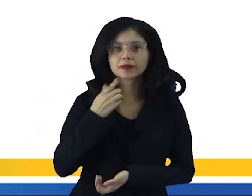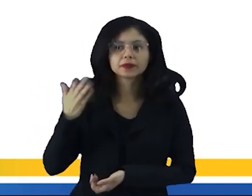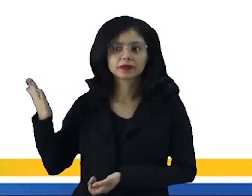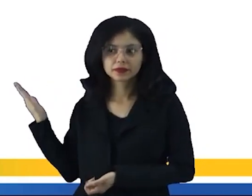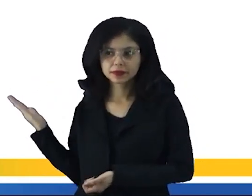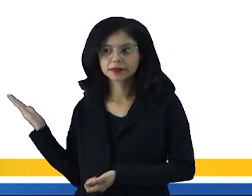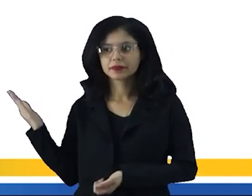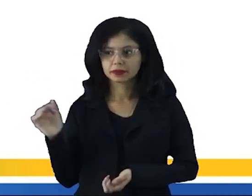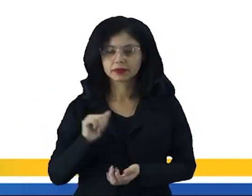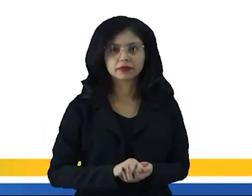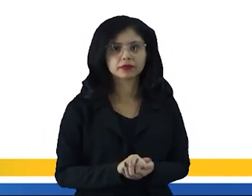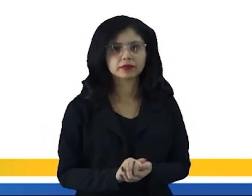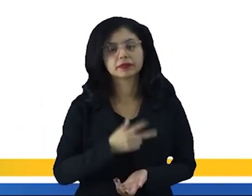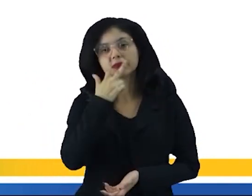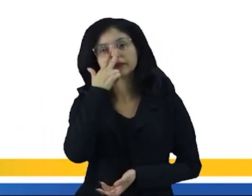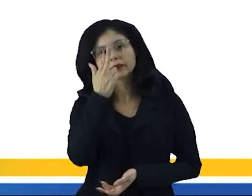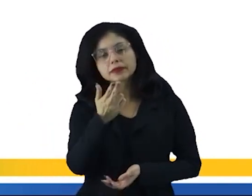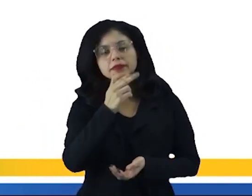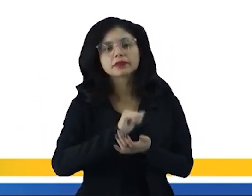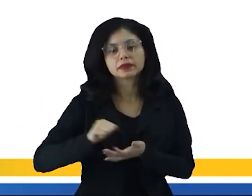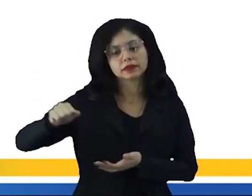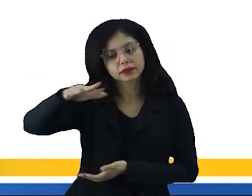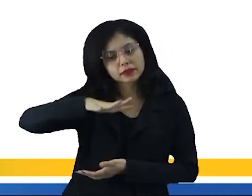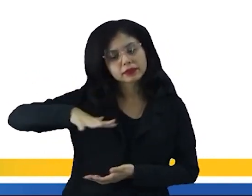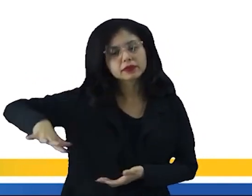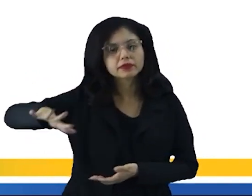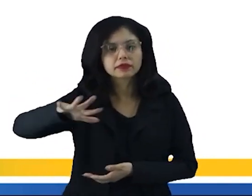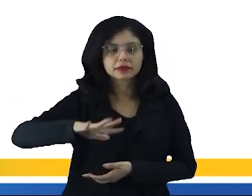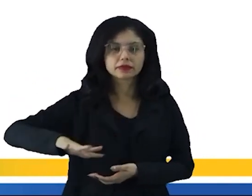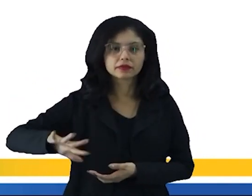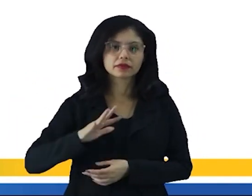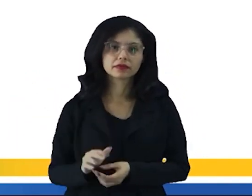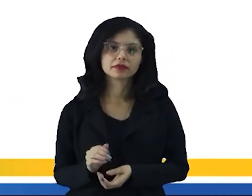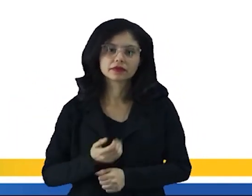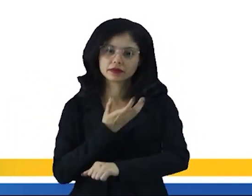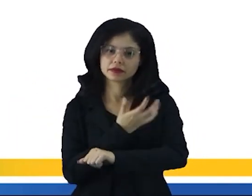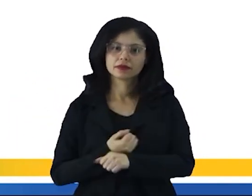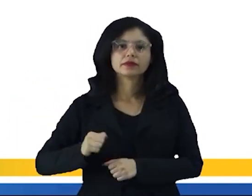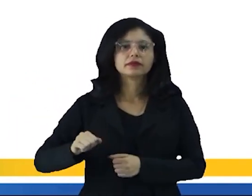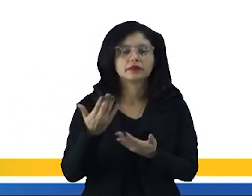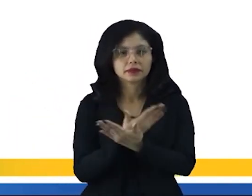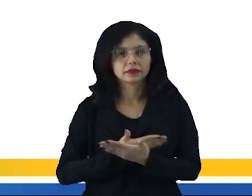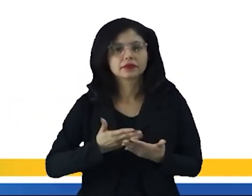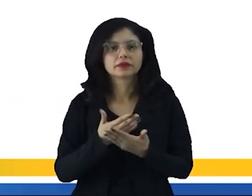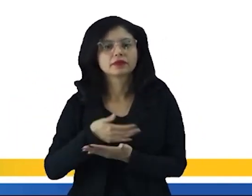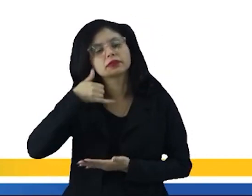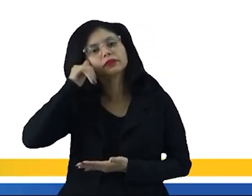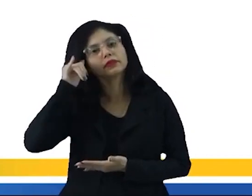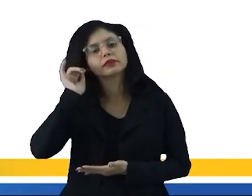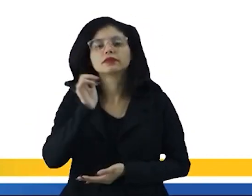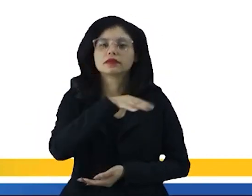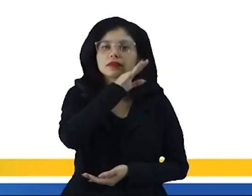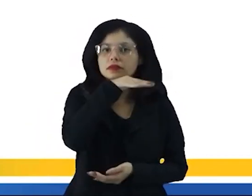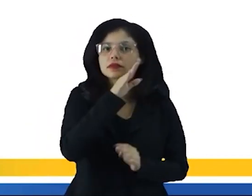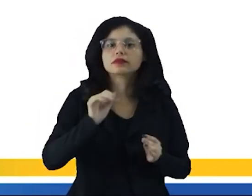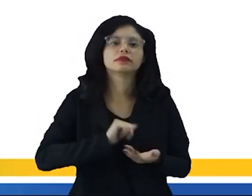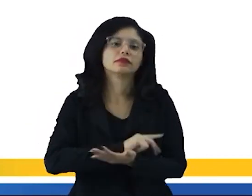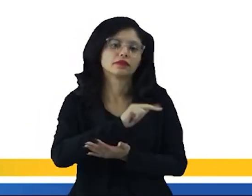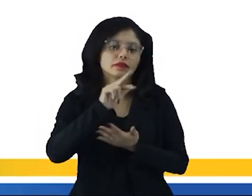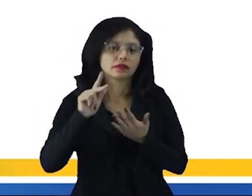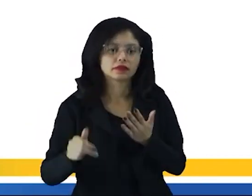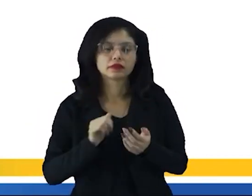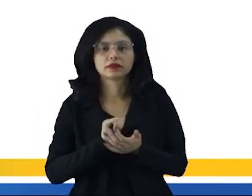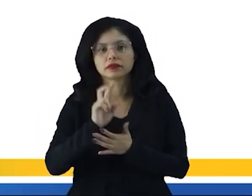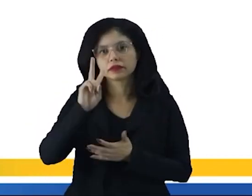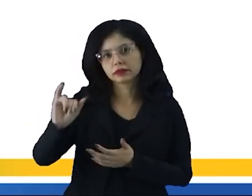dessa, nos parece esse campo que se cultiva, né, para a criação de animais. Em toda fazenda que